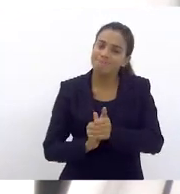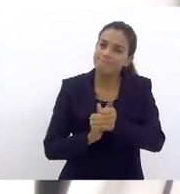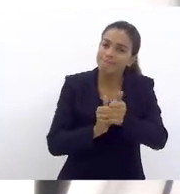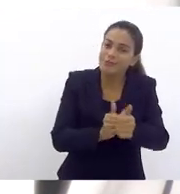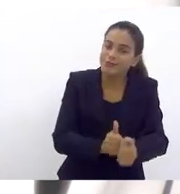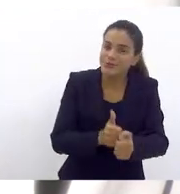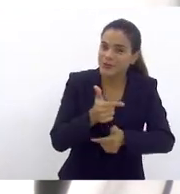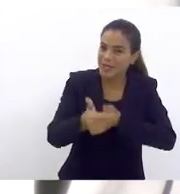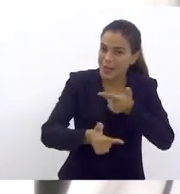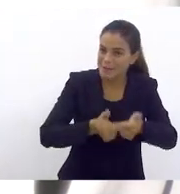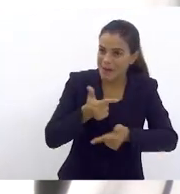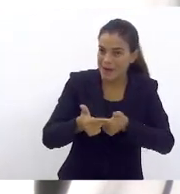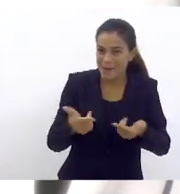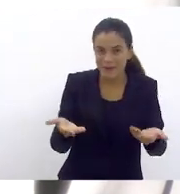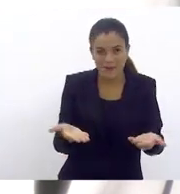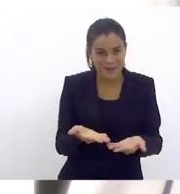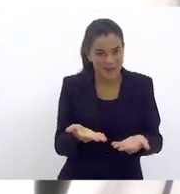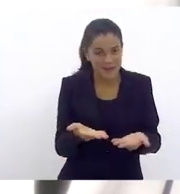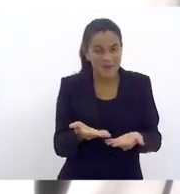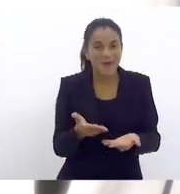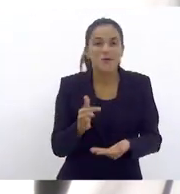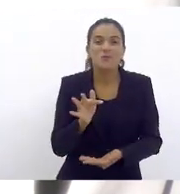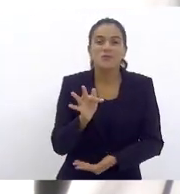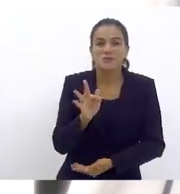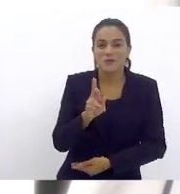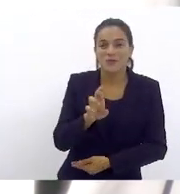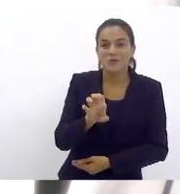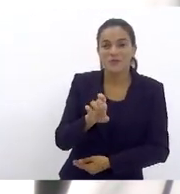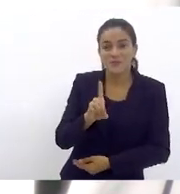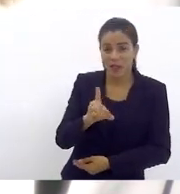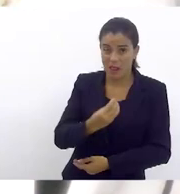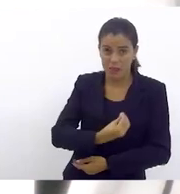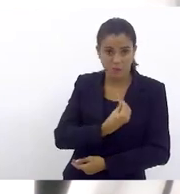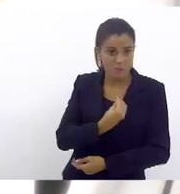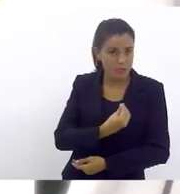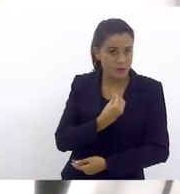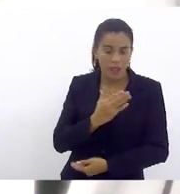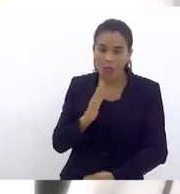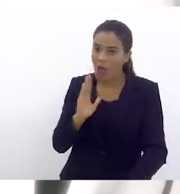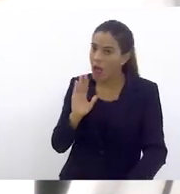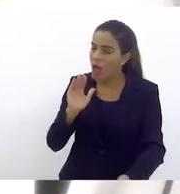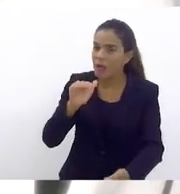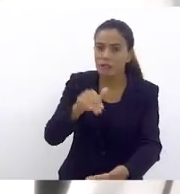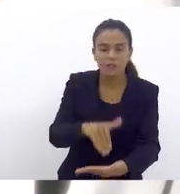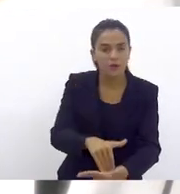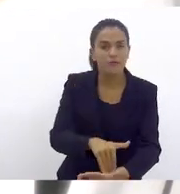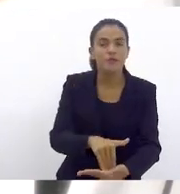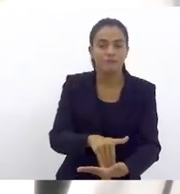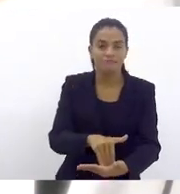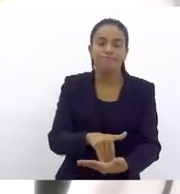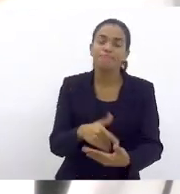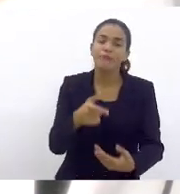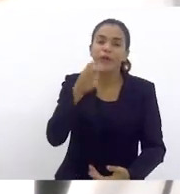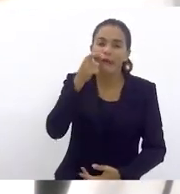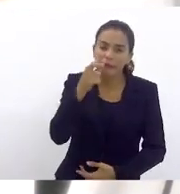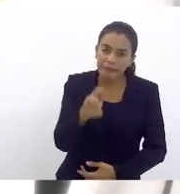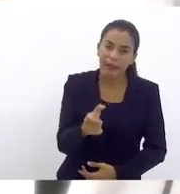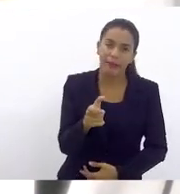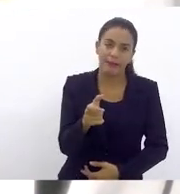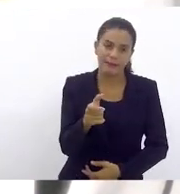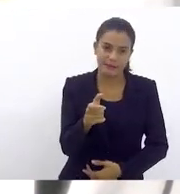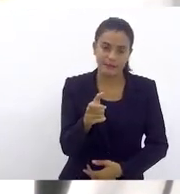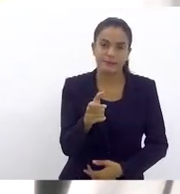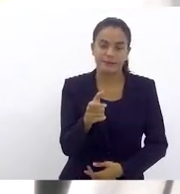então o Fred vai estar aqui do início ao fim deputada Célia acompanhando atentamente porque é de muito interesse do fórum